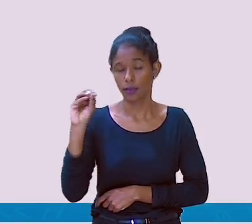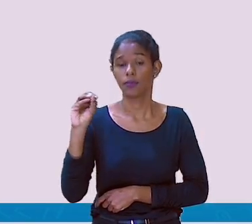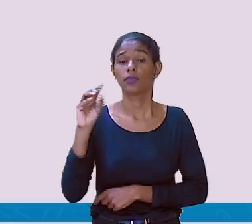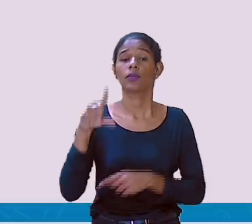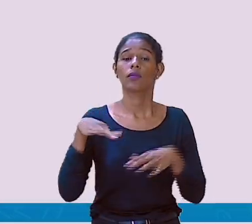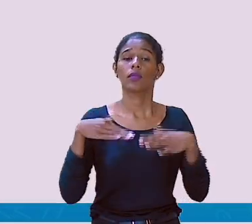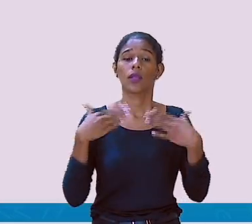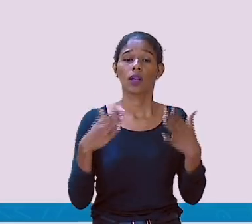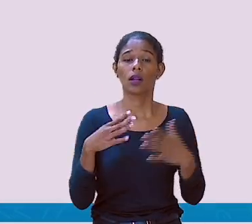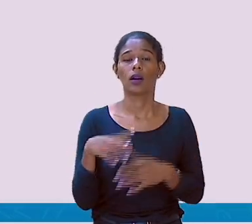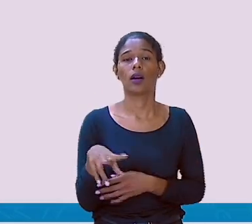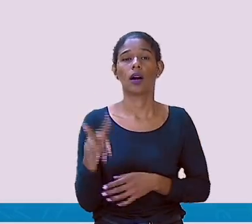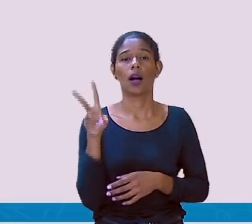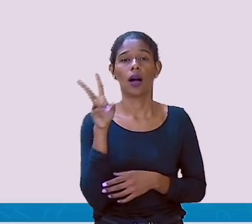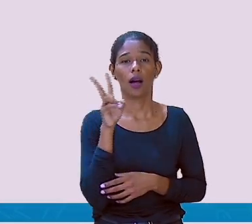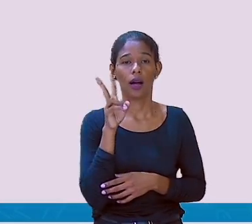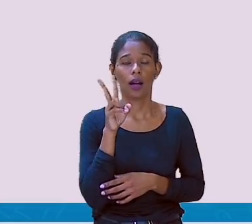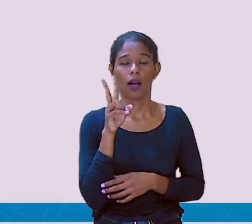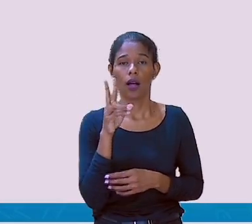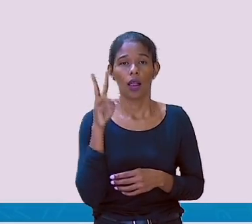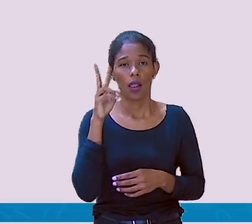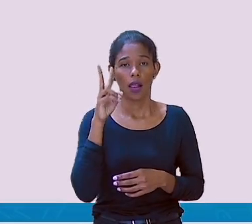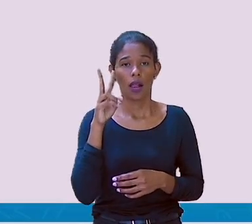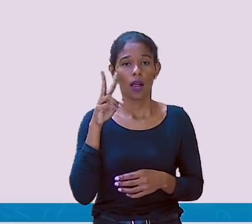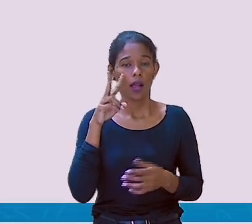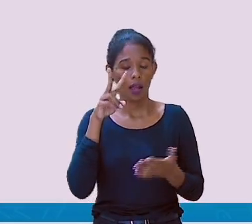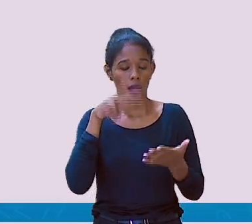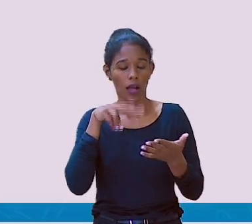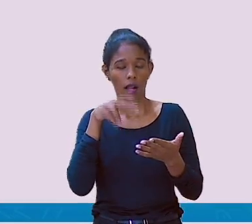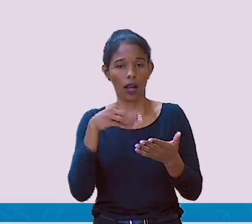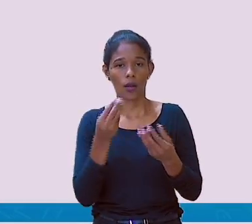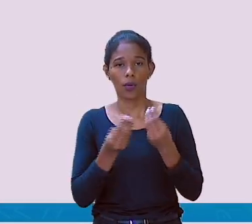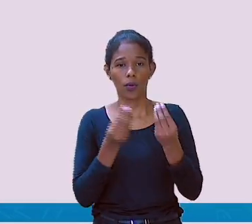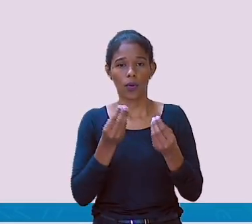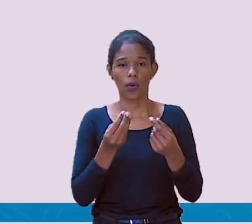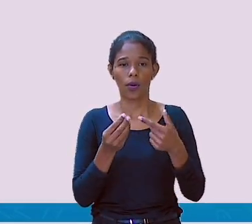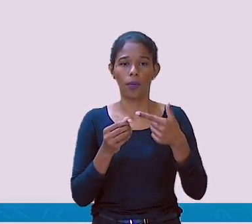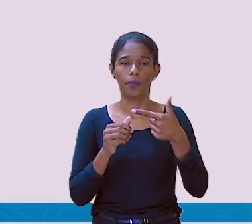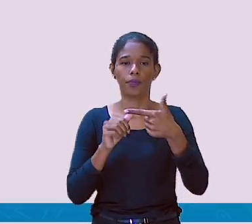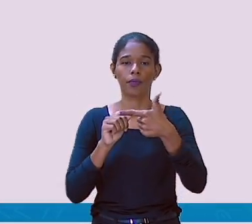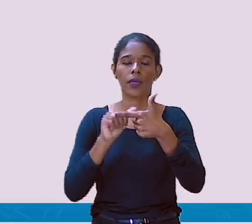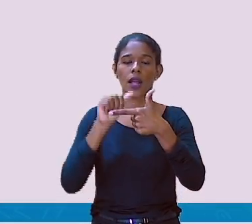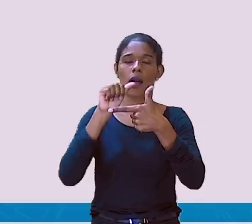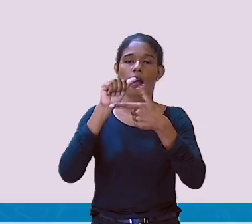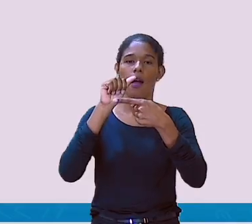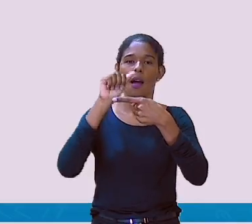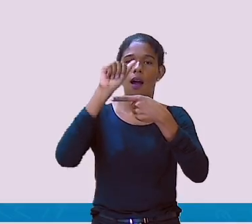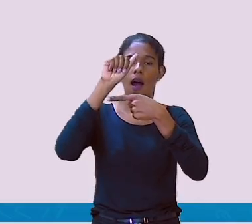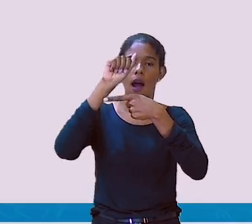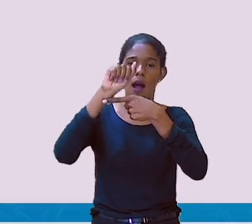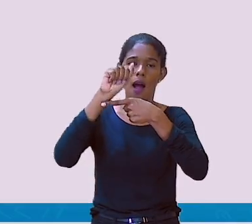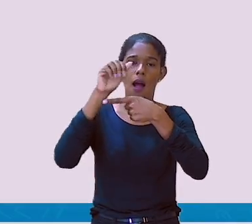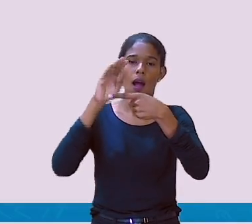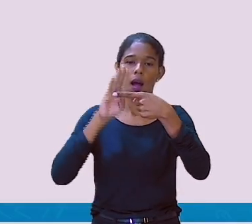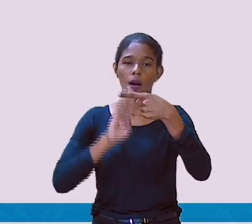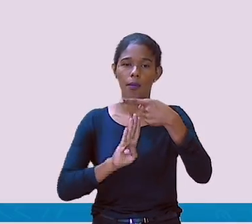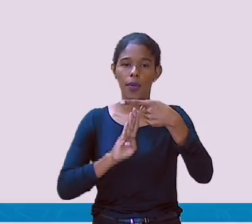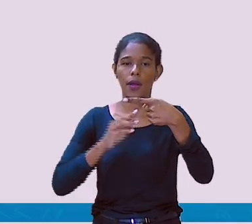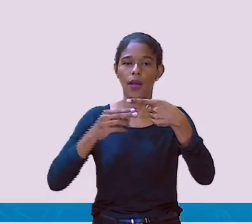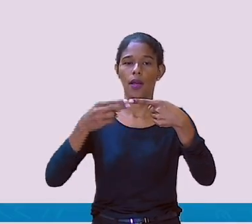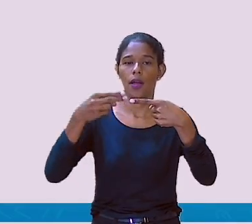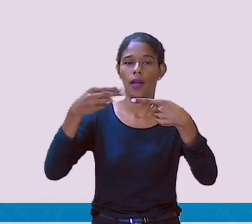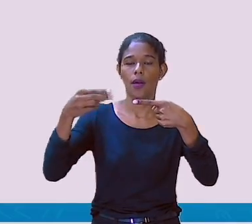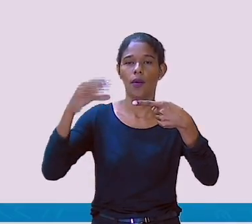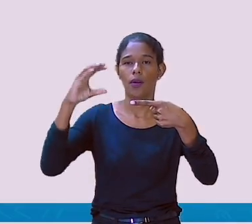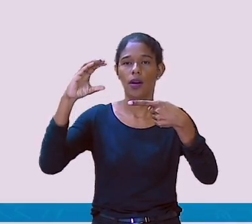ser A dividido por B igual a C dividido por D, mas nós podemos ler em forma de